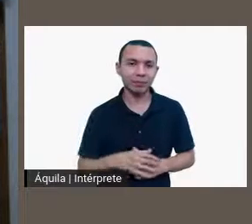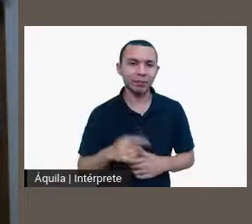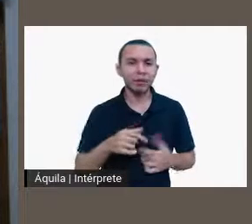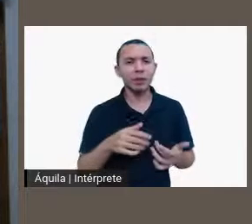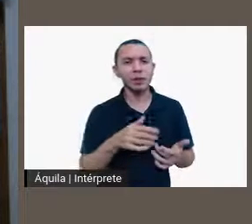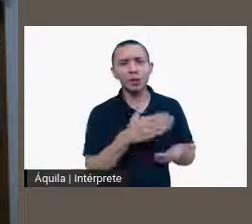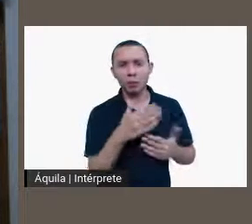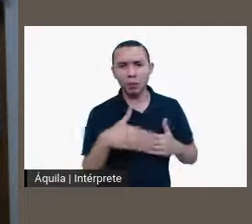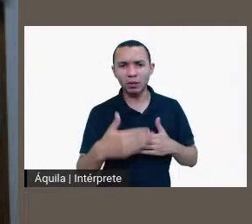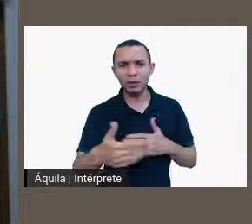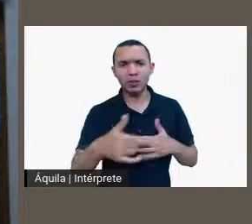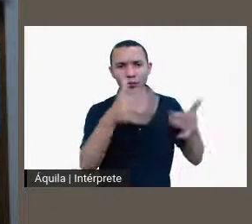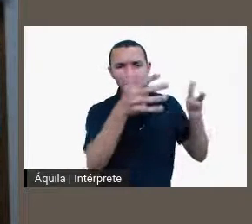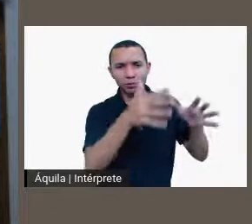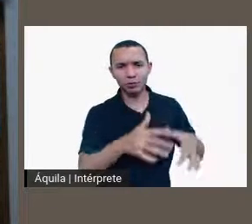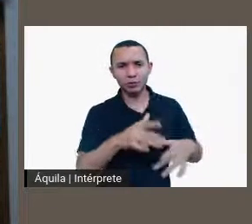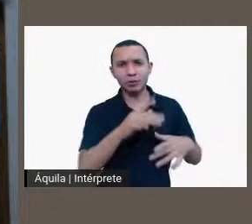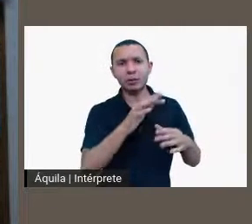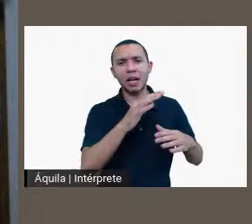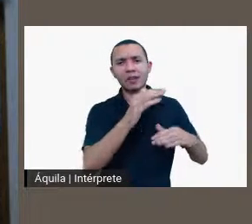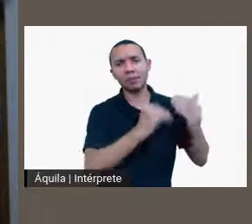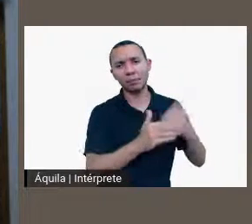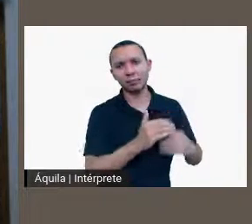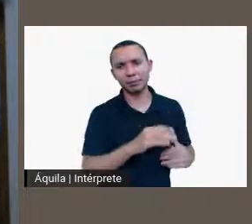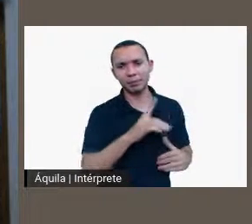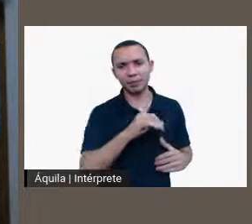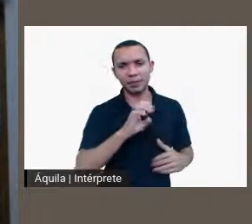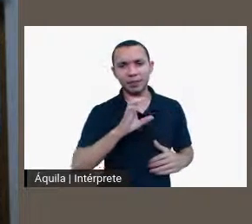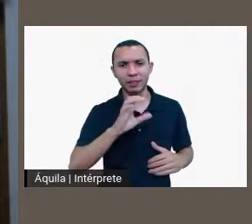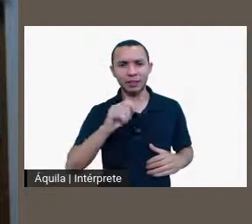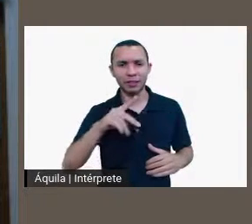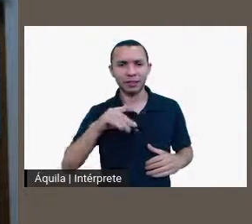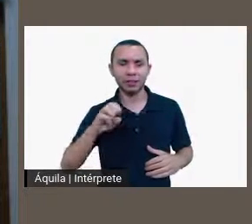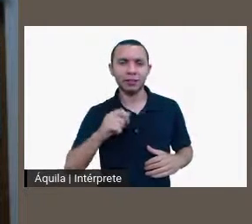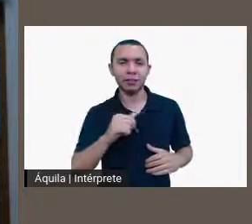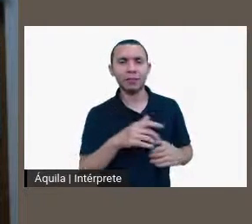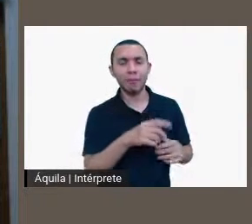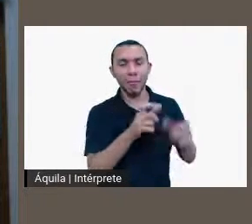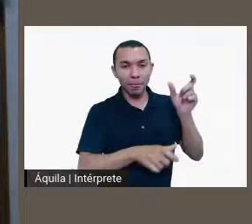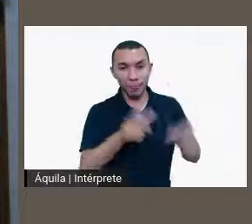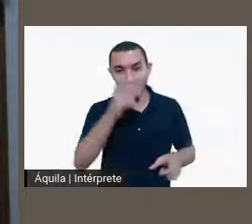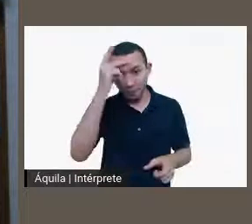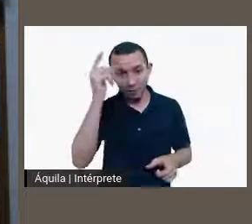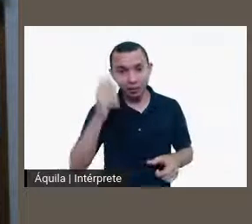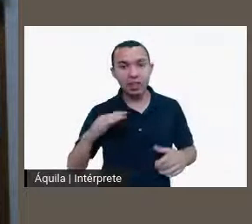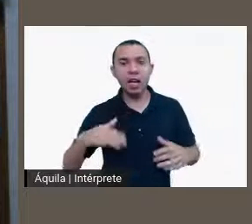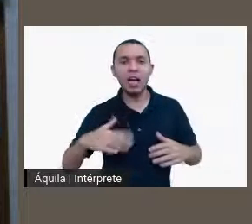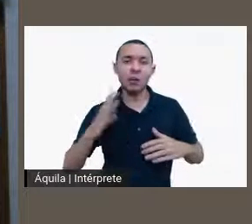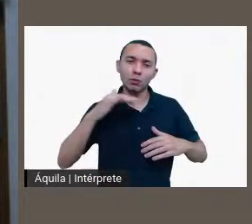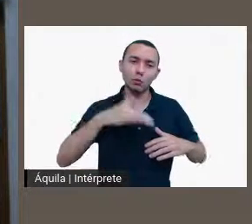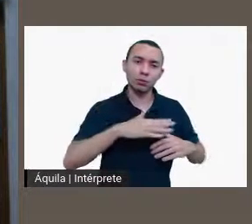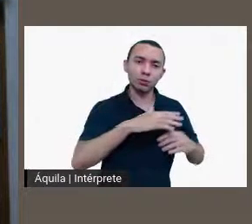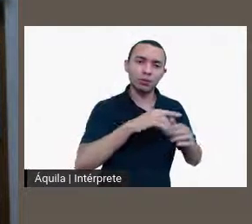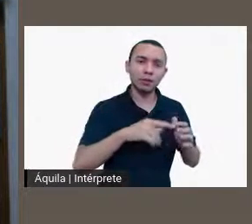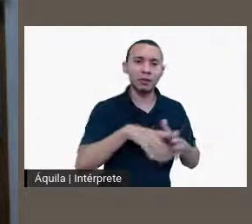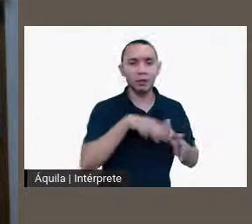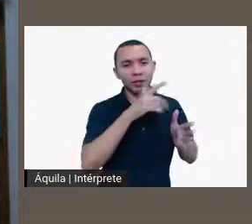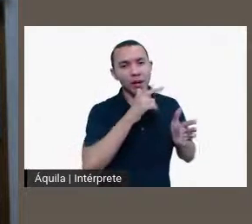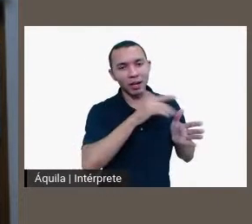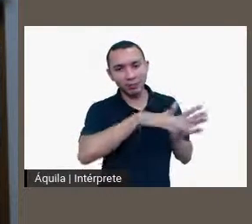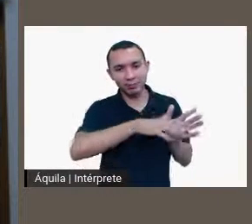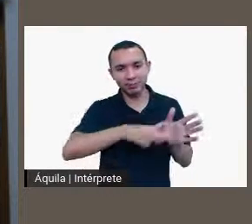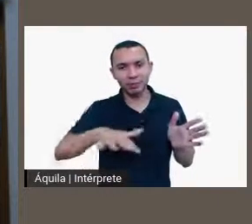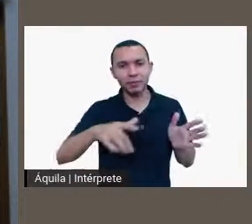da decadência. Como os personagens de Virginia Woolf, ondas que uma a uma acabam por voltar ao mar e perderam